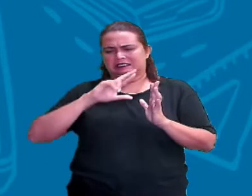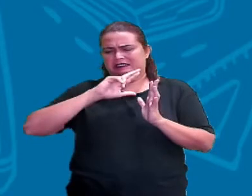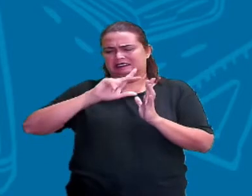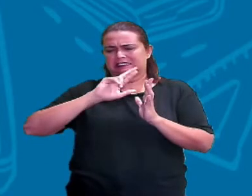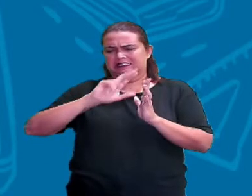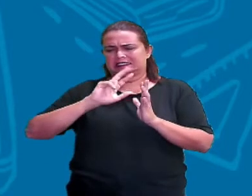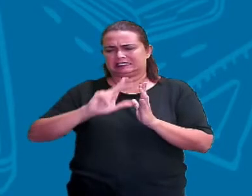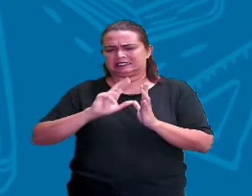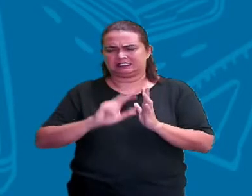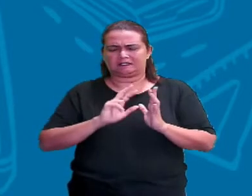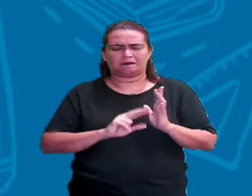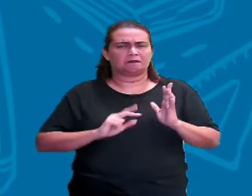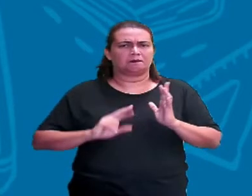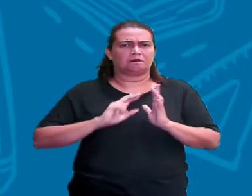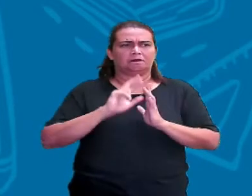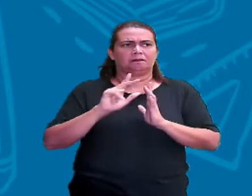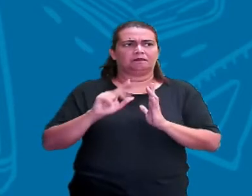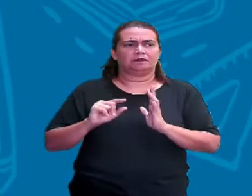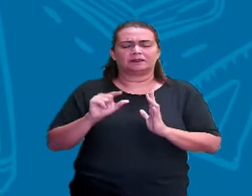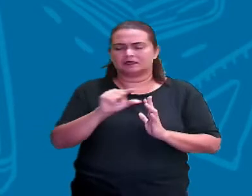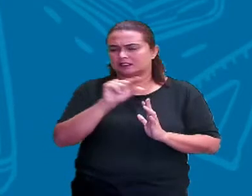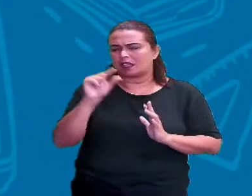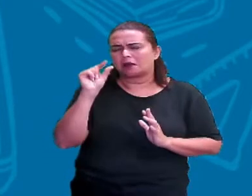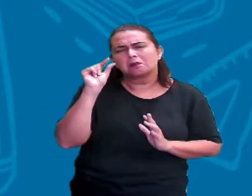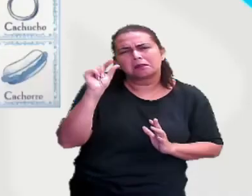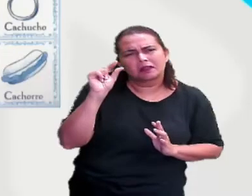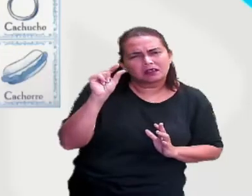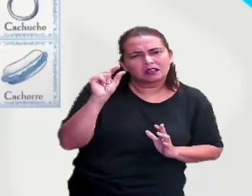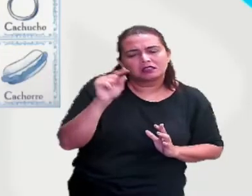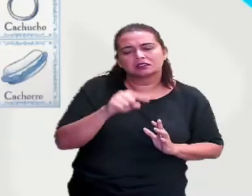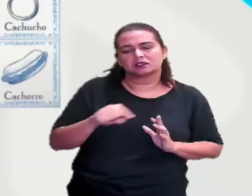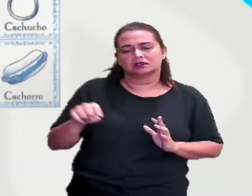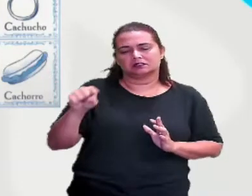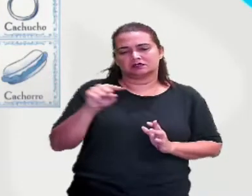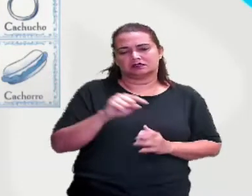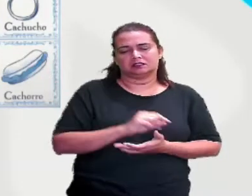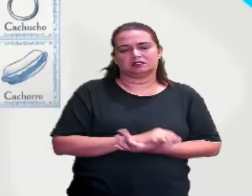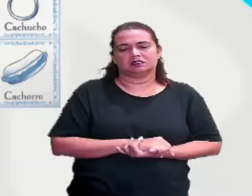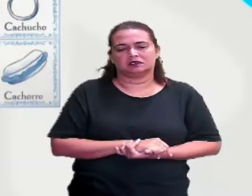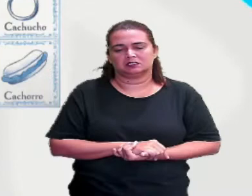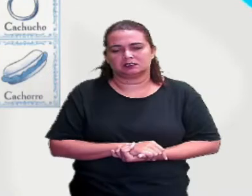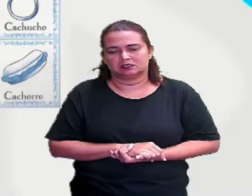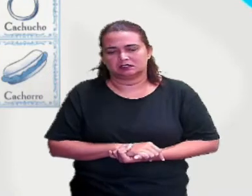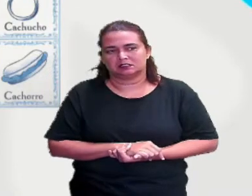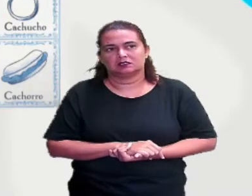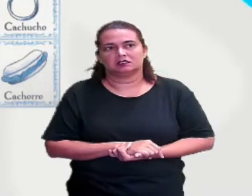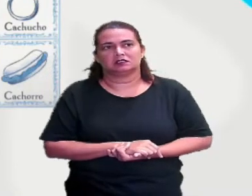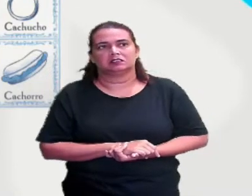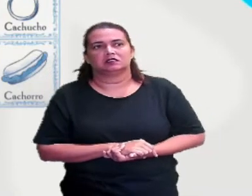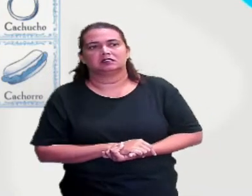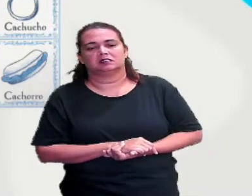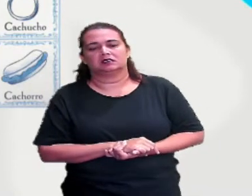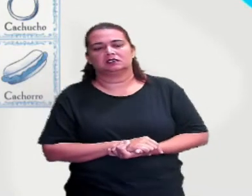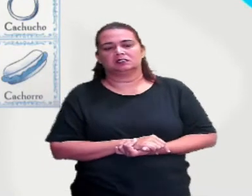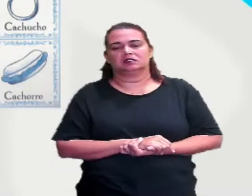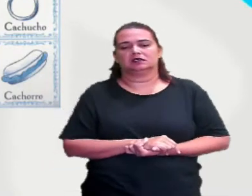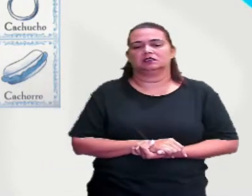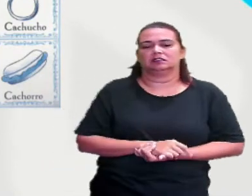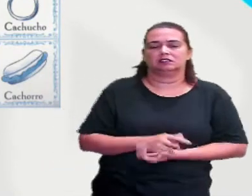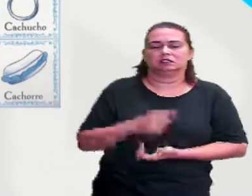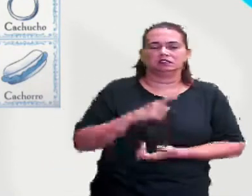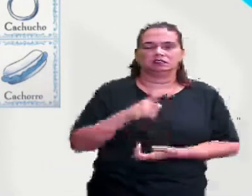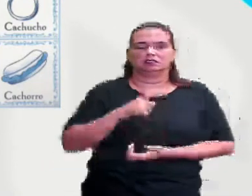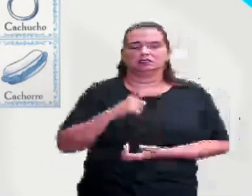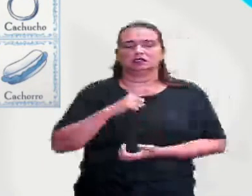várias outras, tá bem pequenininho aí para vocês, mas nós temos o vai e vem,